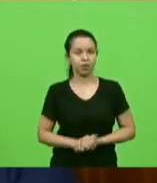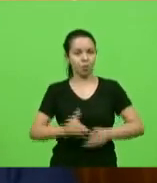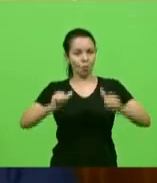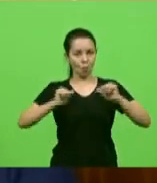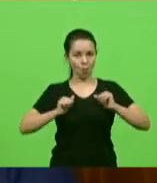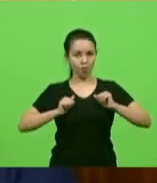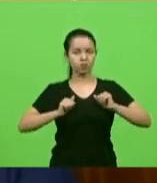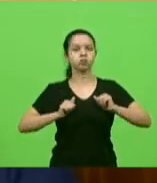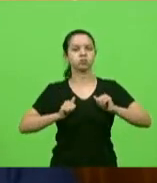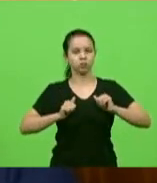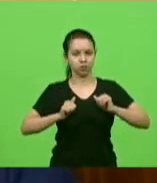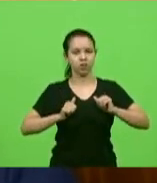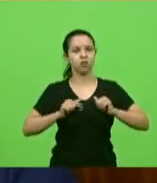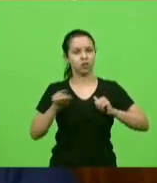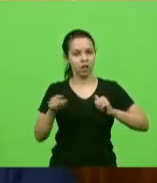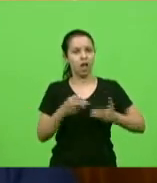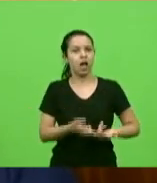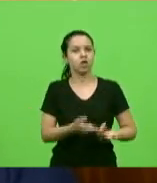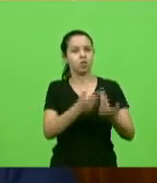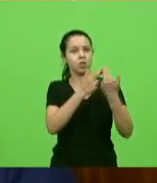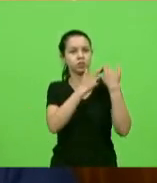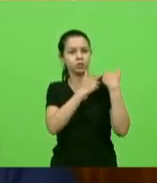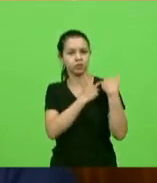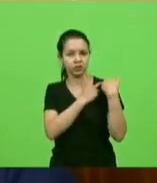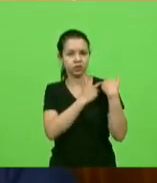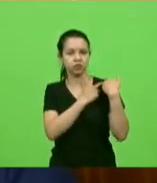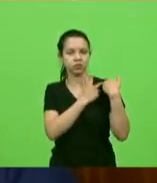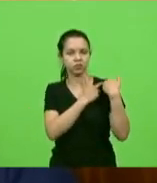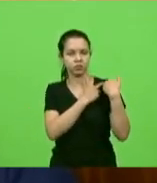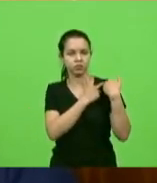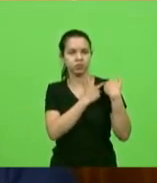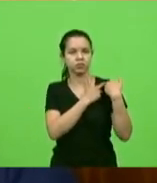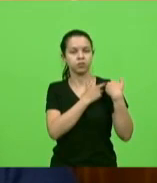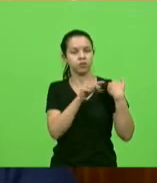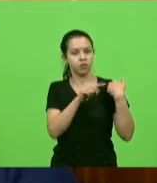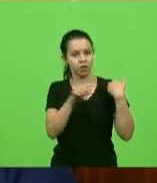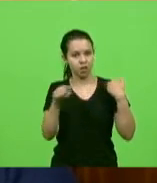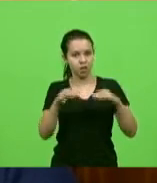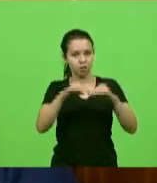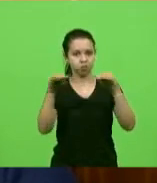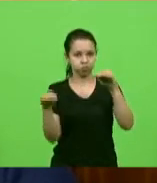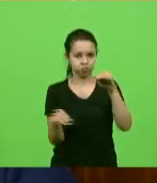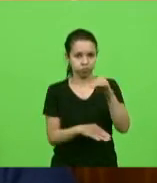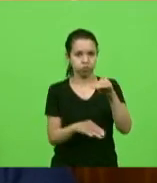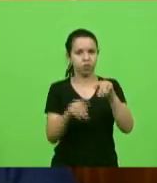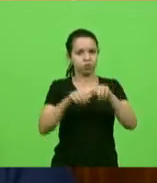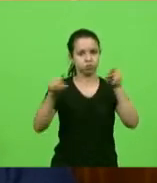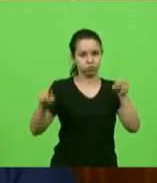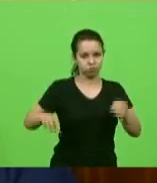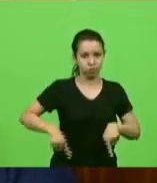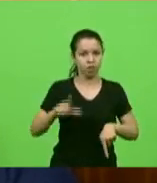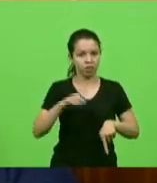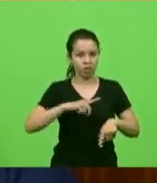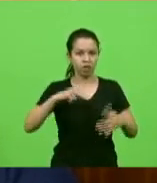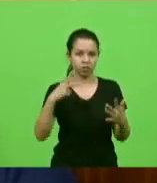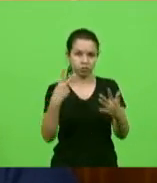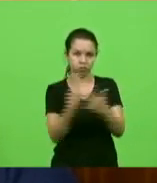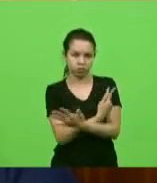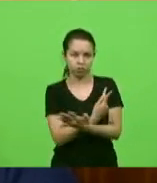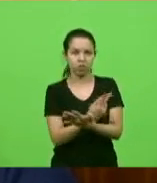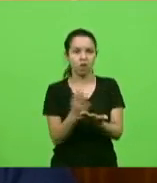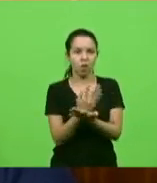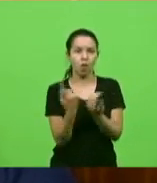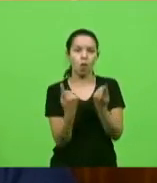omissão no que se refere à responsabilização dos subordinados envolvidos em delitos funcionais e prática de